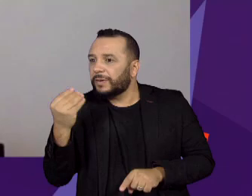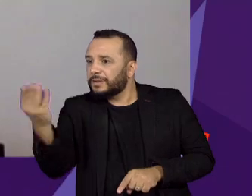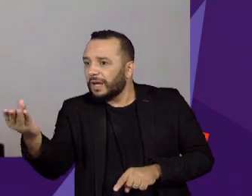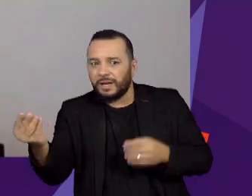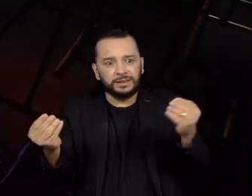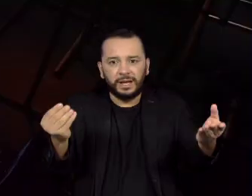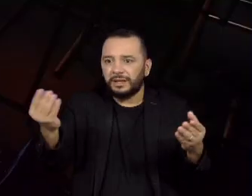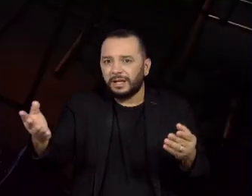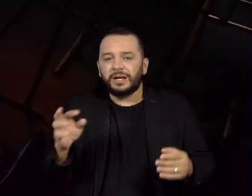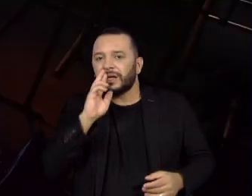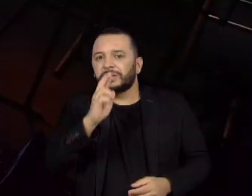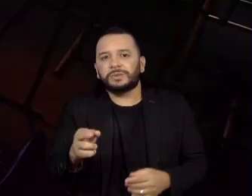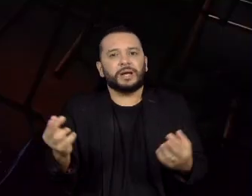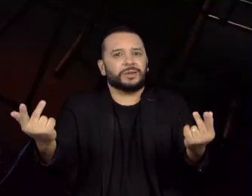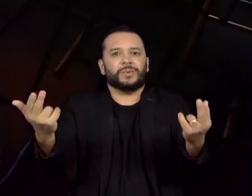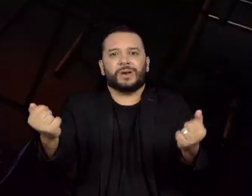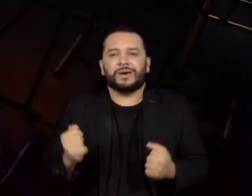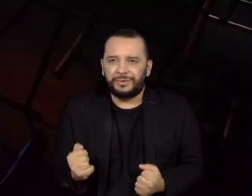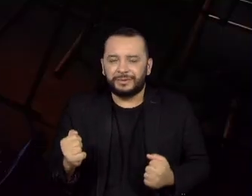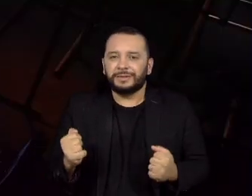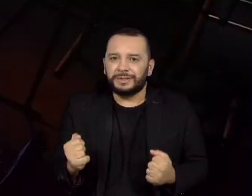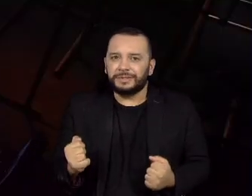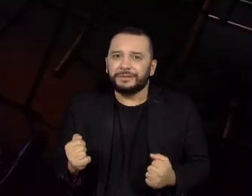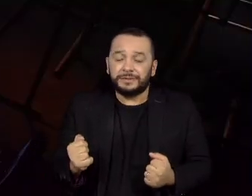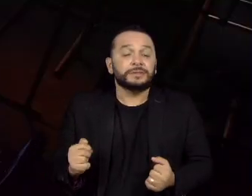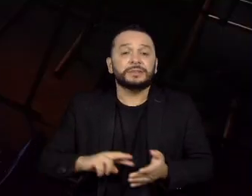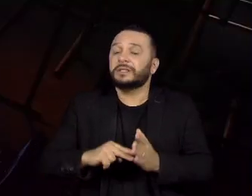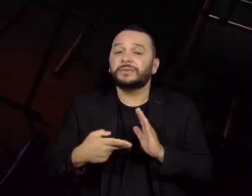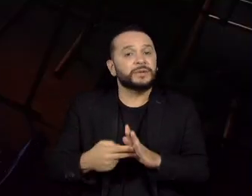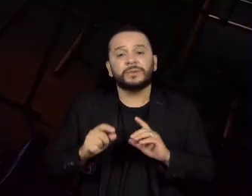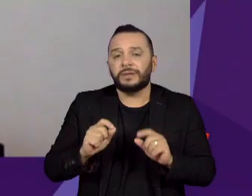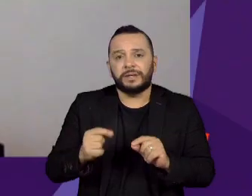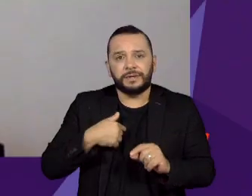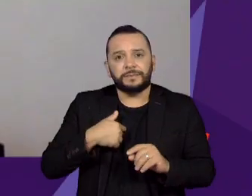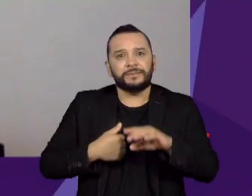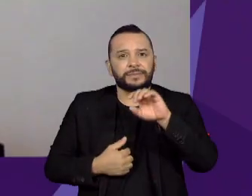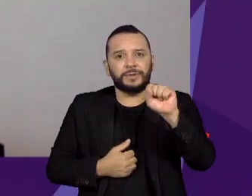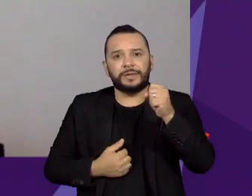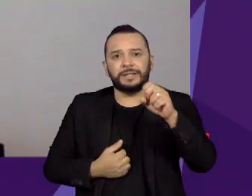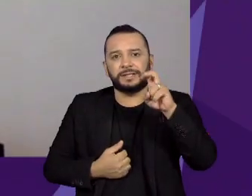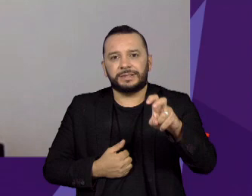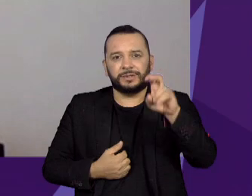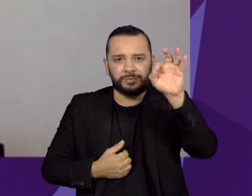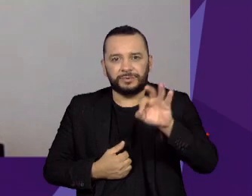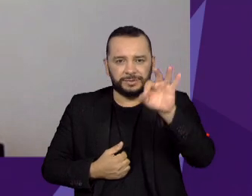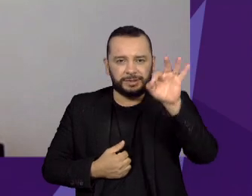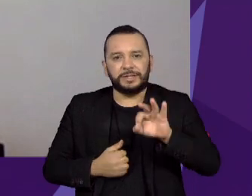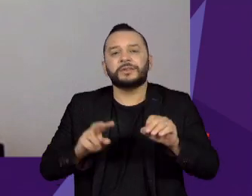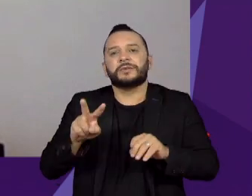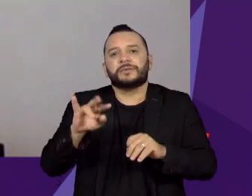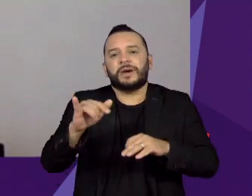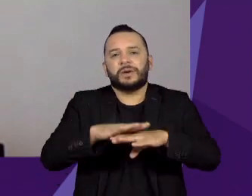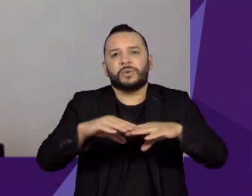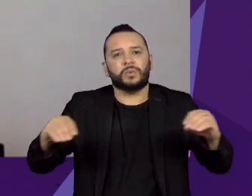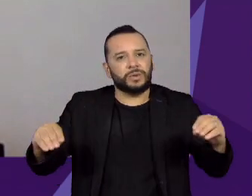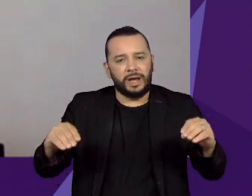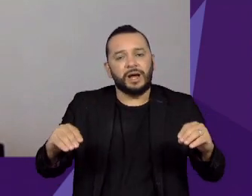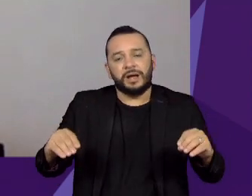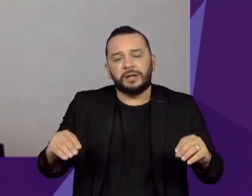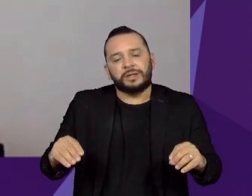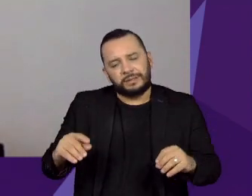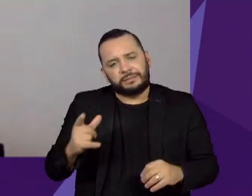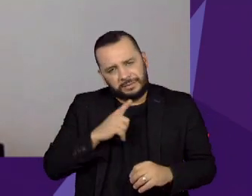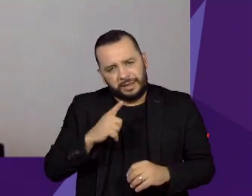literalmente igual. Então, quando você dá esse remédio, você sabe que 85% das pessoas vão se curar com o remédio ou sem o